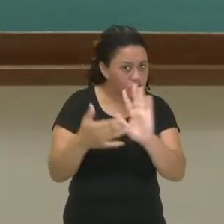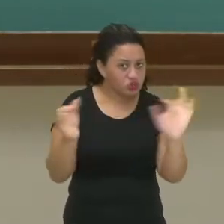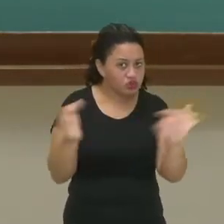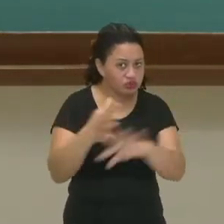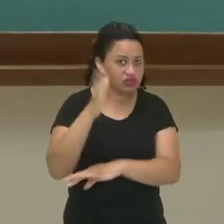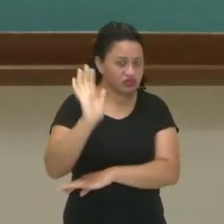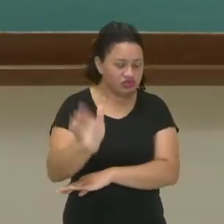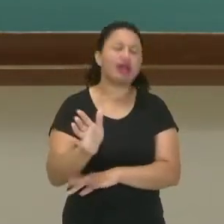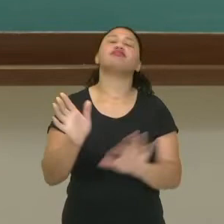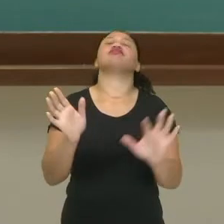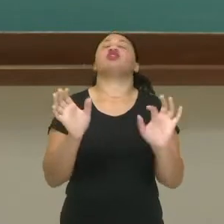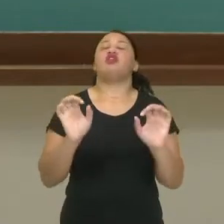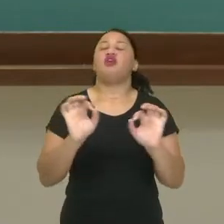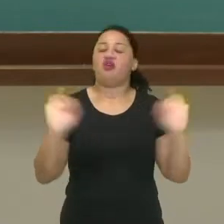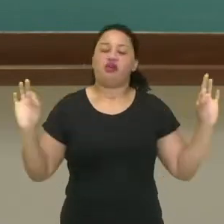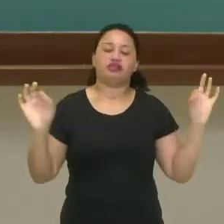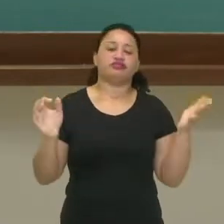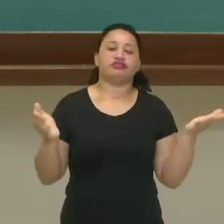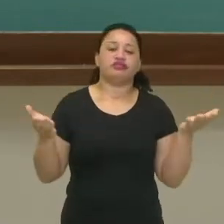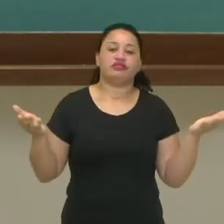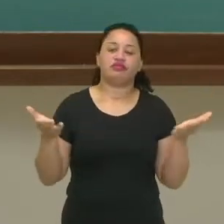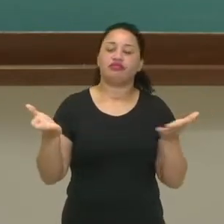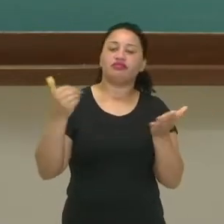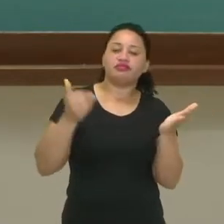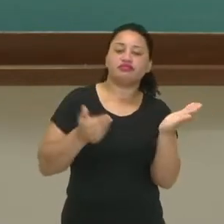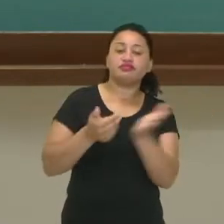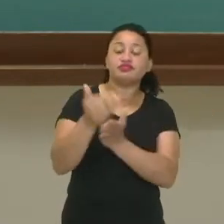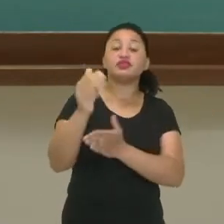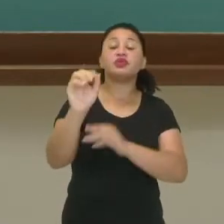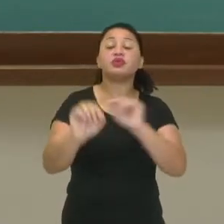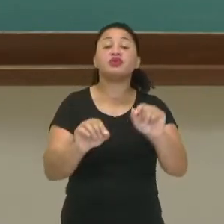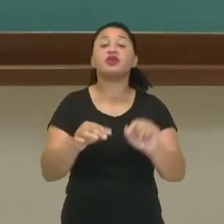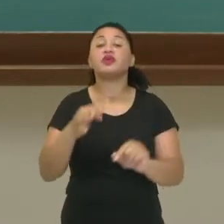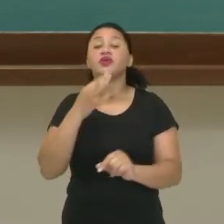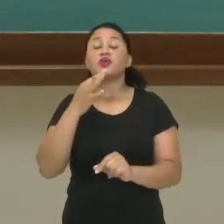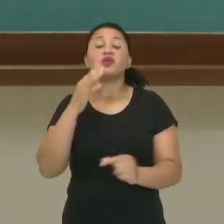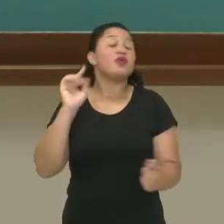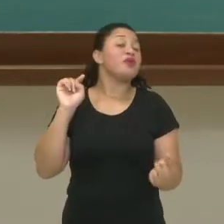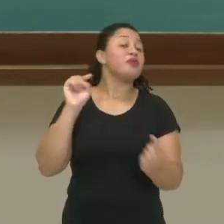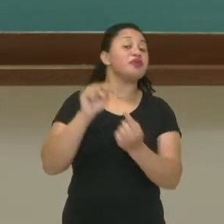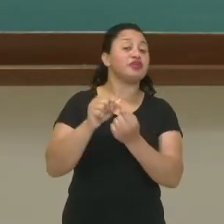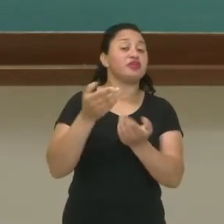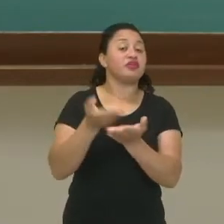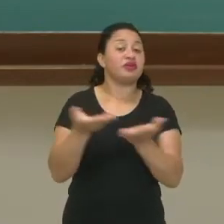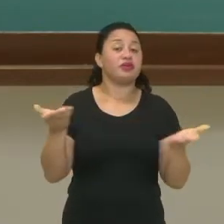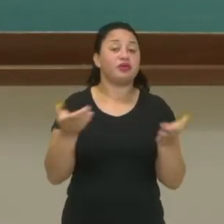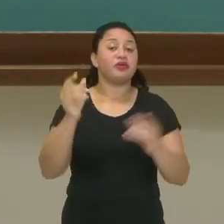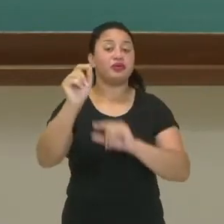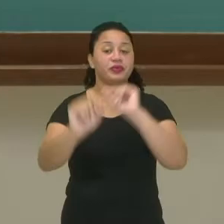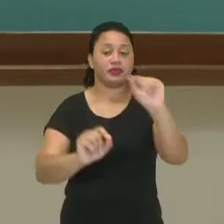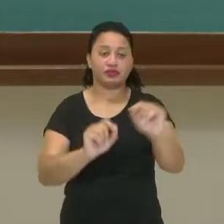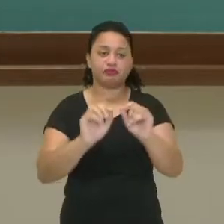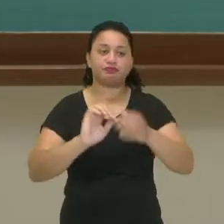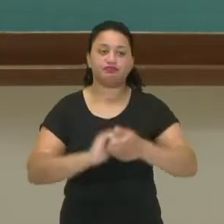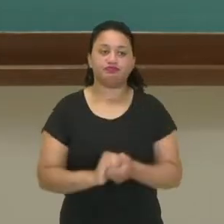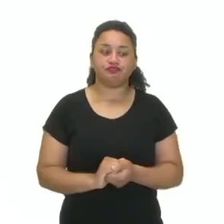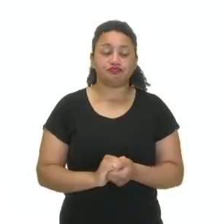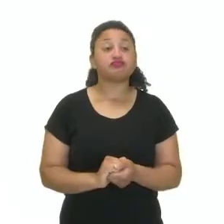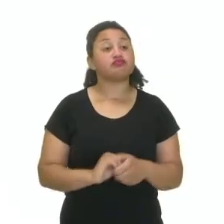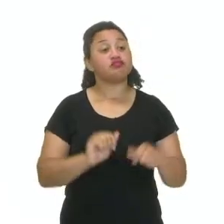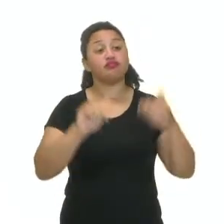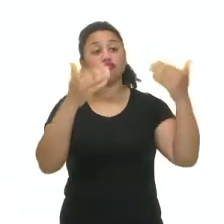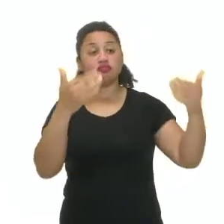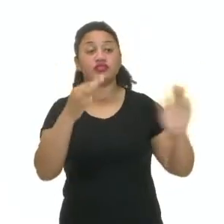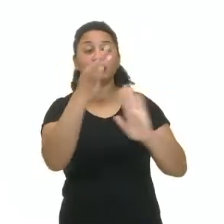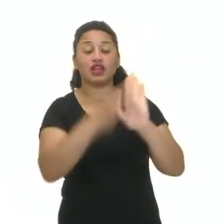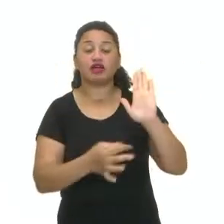você? Ótimo! Então, vamos lá! Vamos conhecer os nossos objetivos dessa nossa aula. Analisar textos